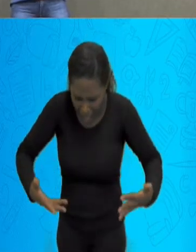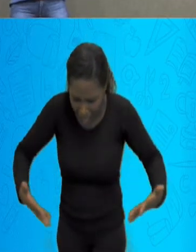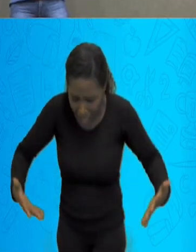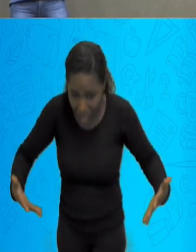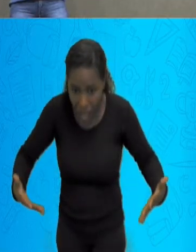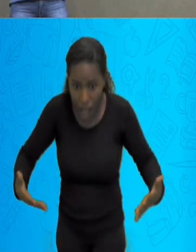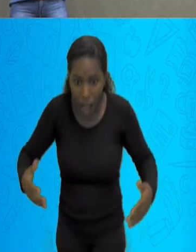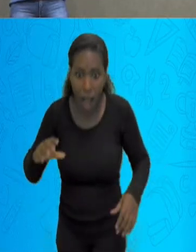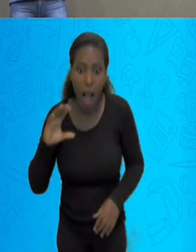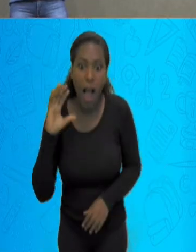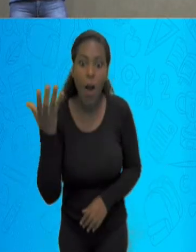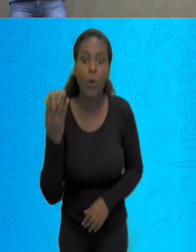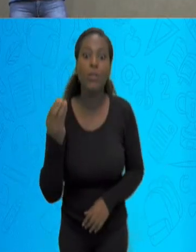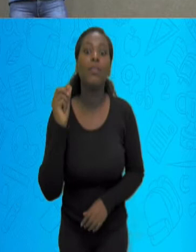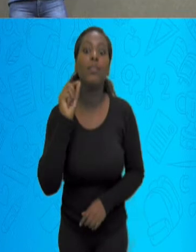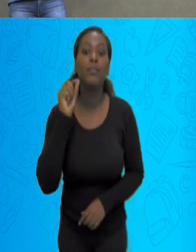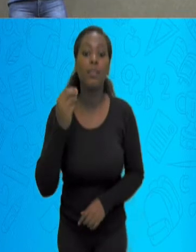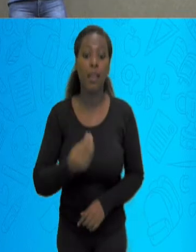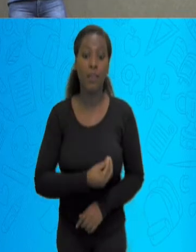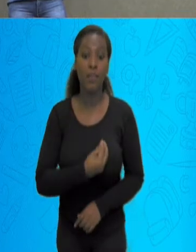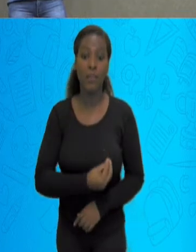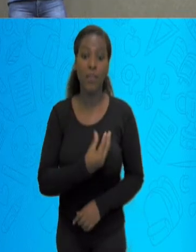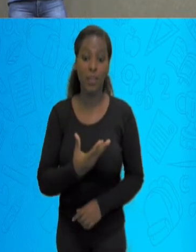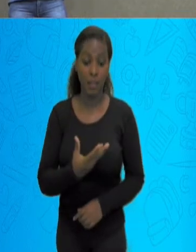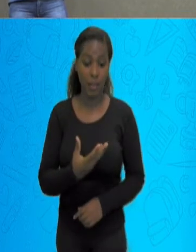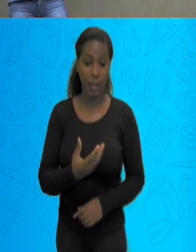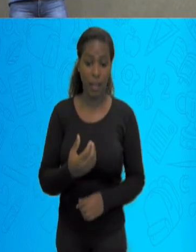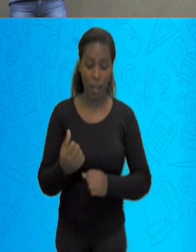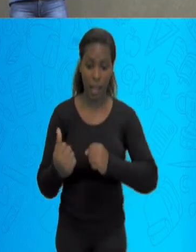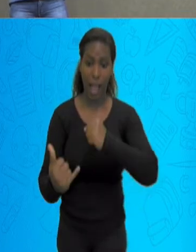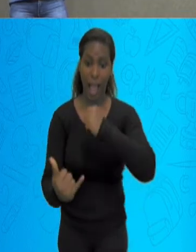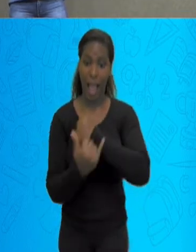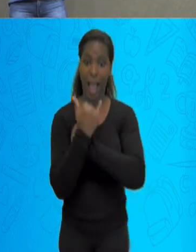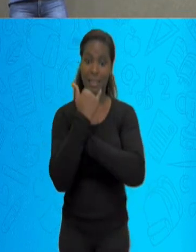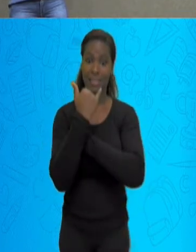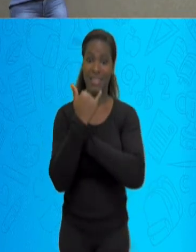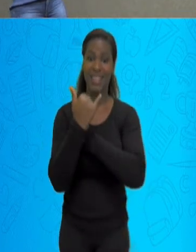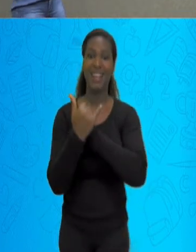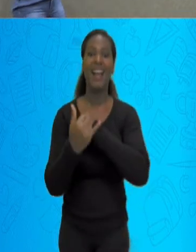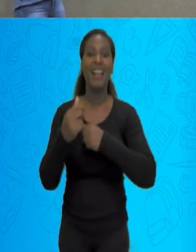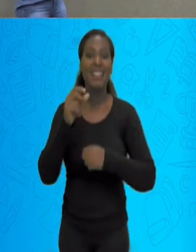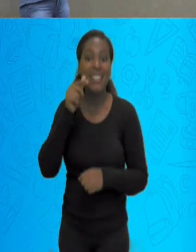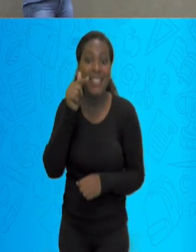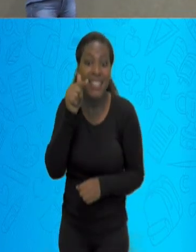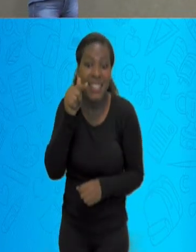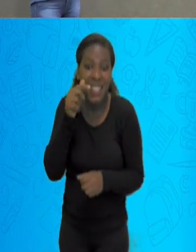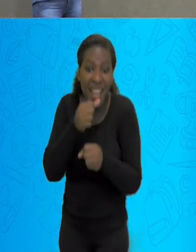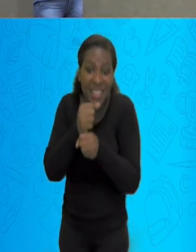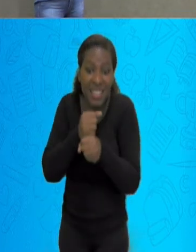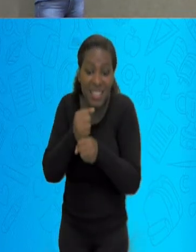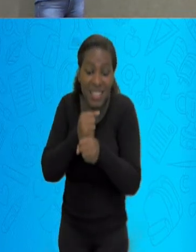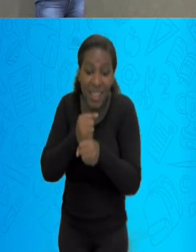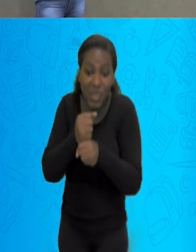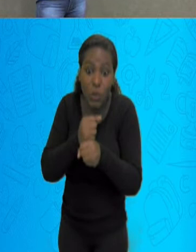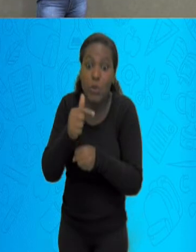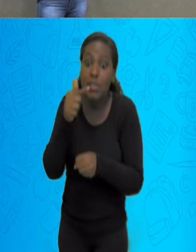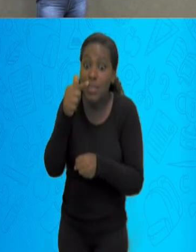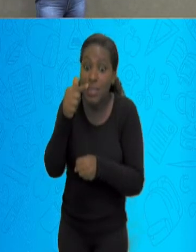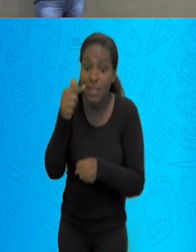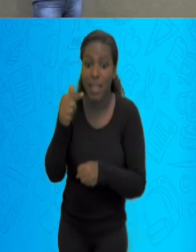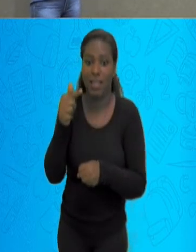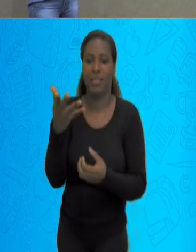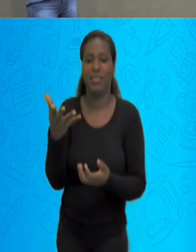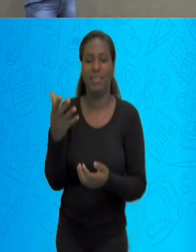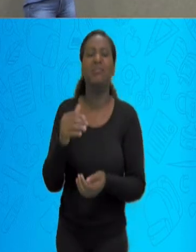Essa também é antiga. Geralmente colocava uma ferradura atrás da porta e o mal-olhado ia embora. Trevo de 4